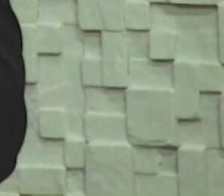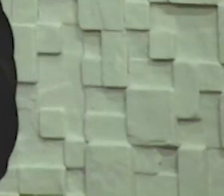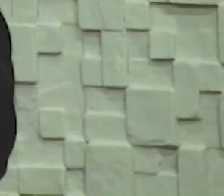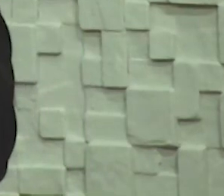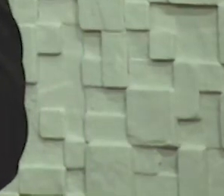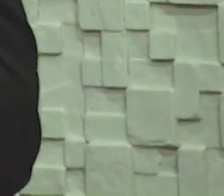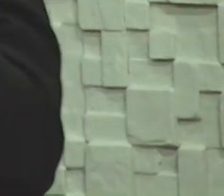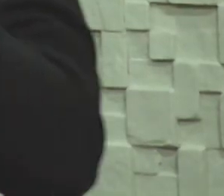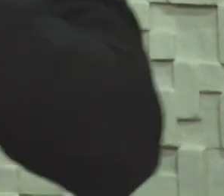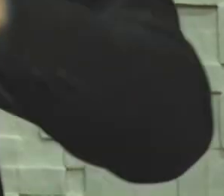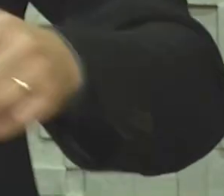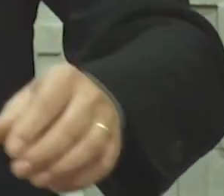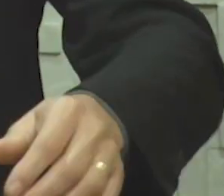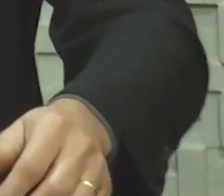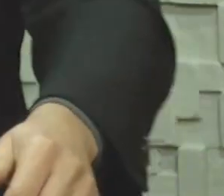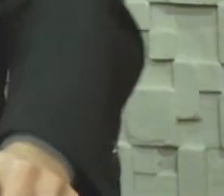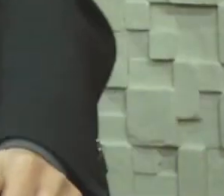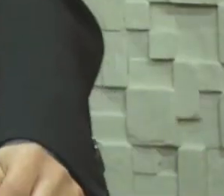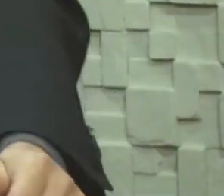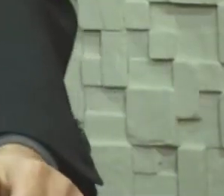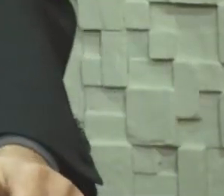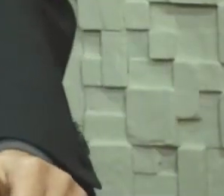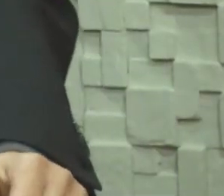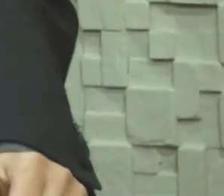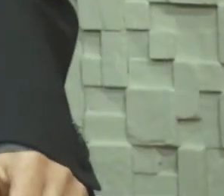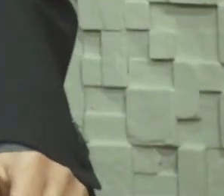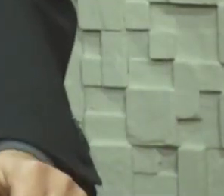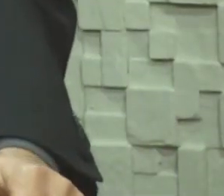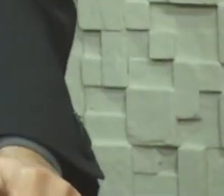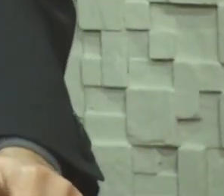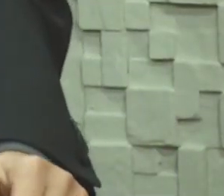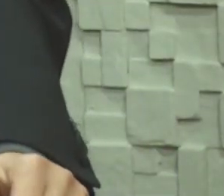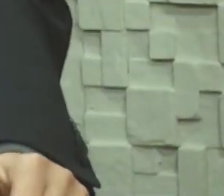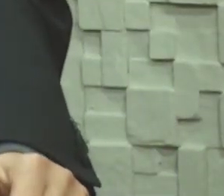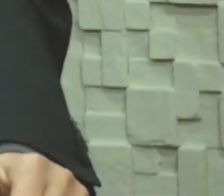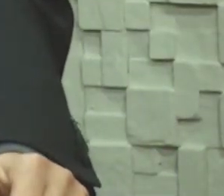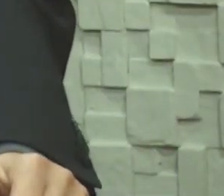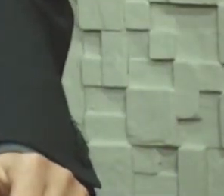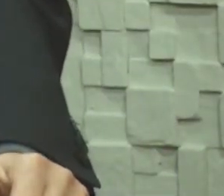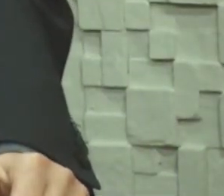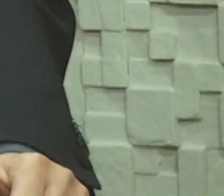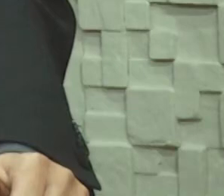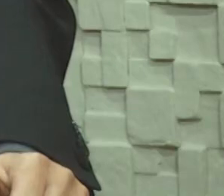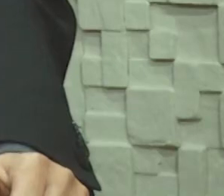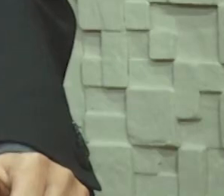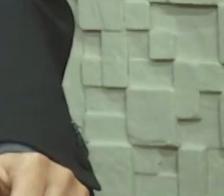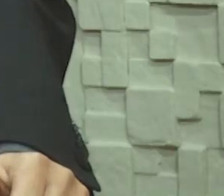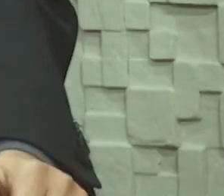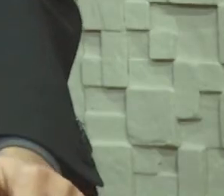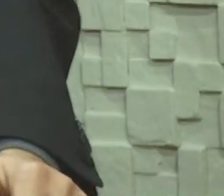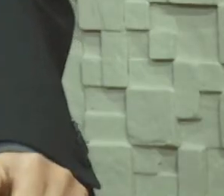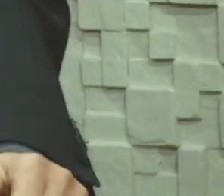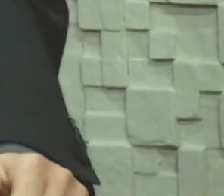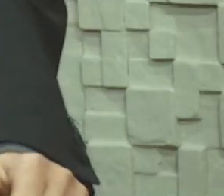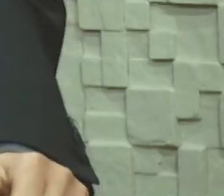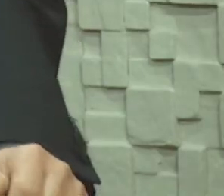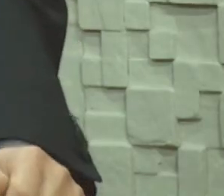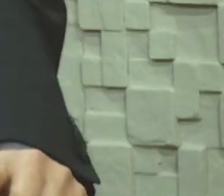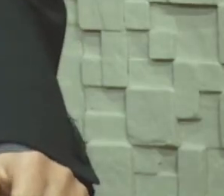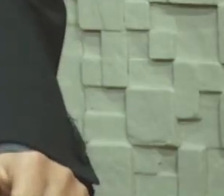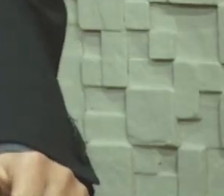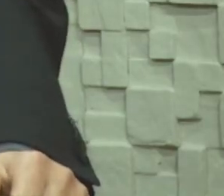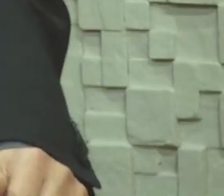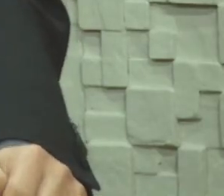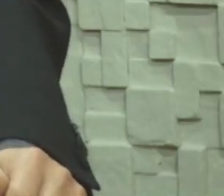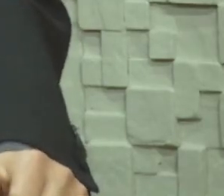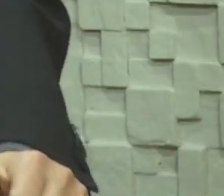reforçando aqui né o que já foi falado pelos colegas a conscientização a respeito do período que estamos passando né da